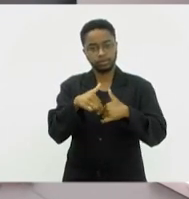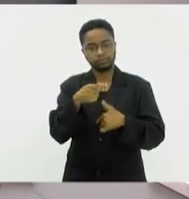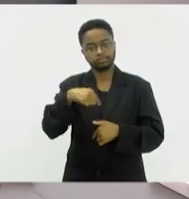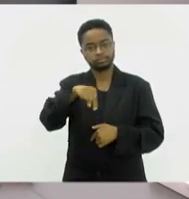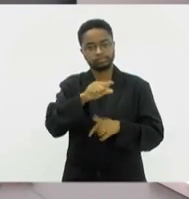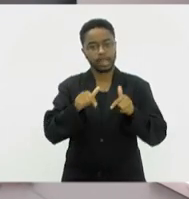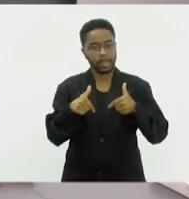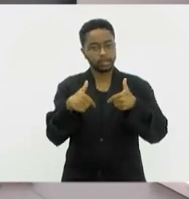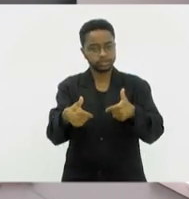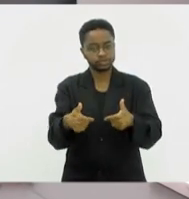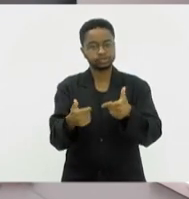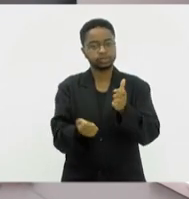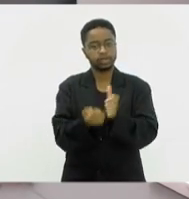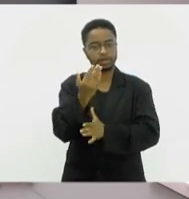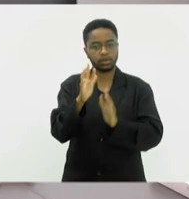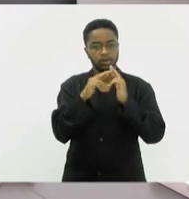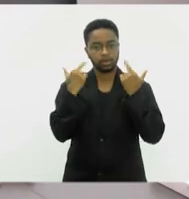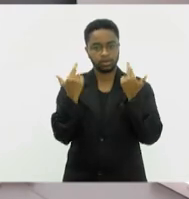né,